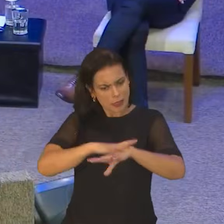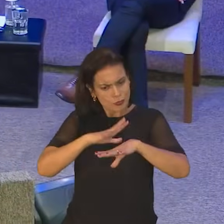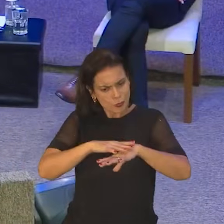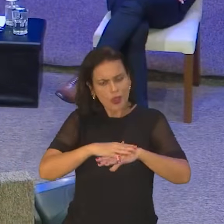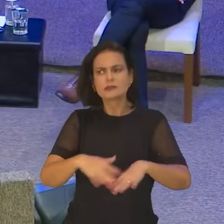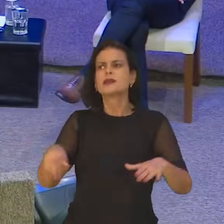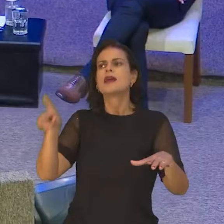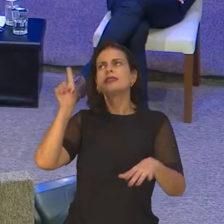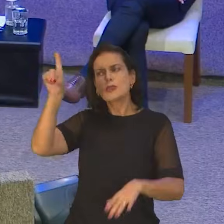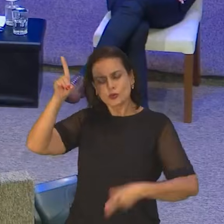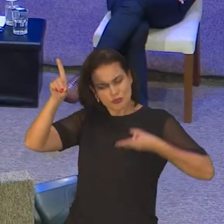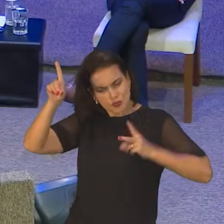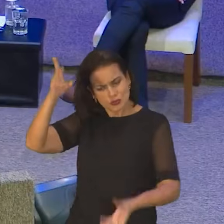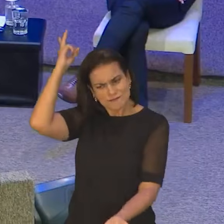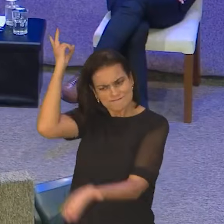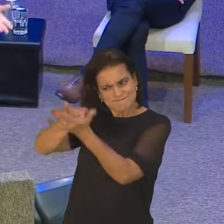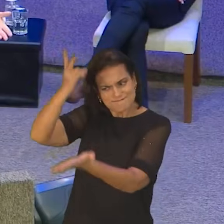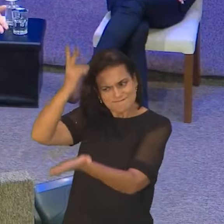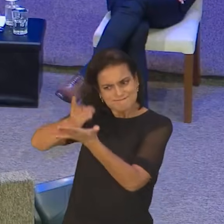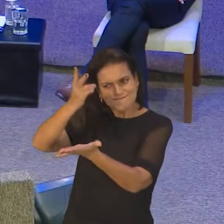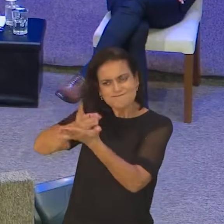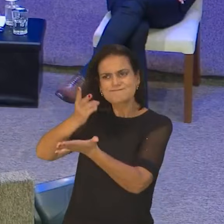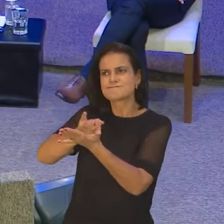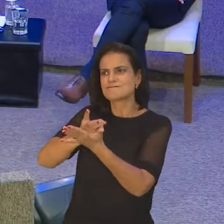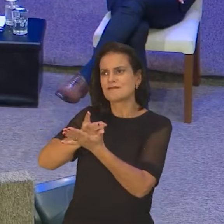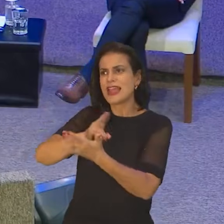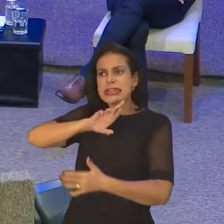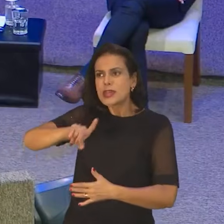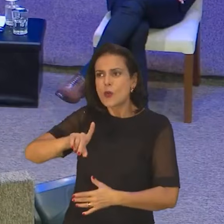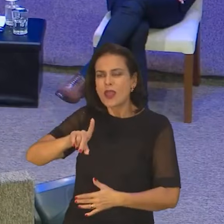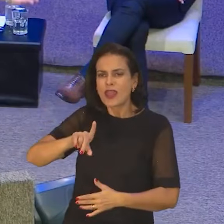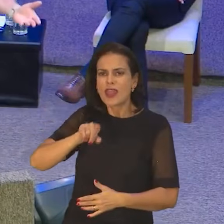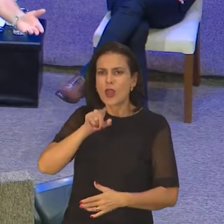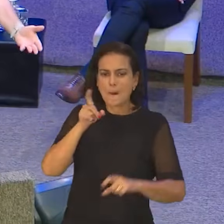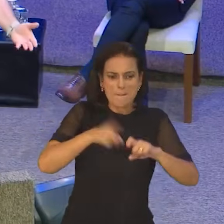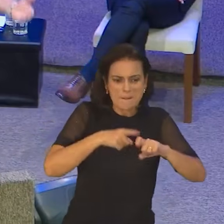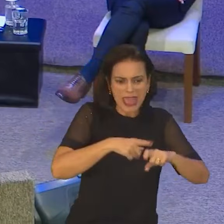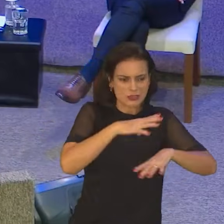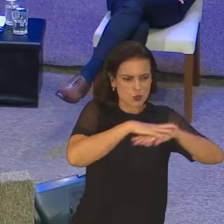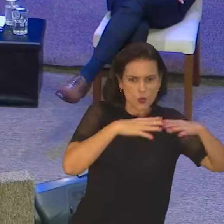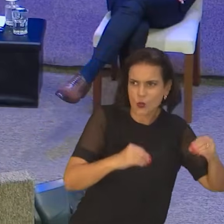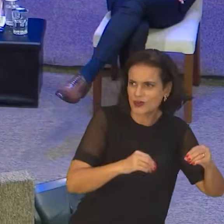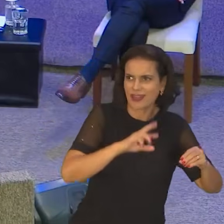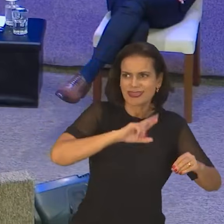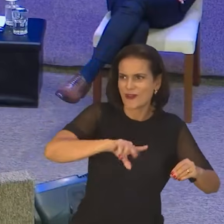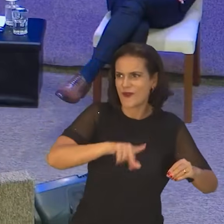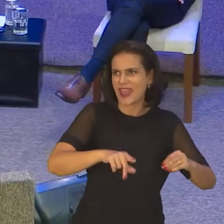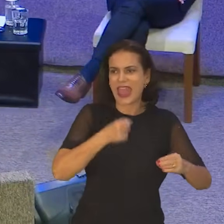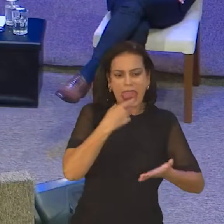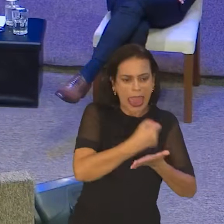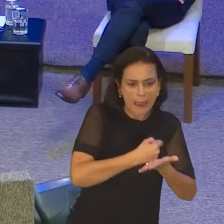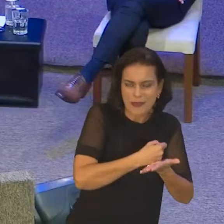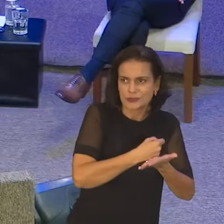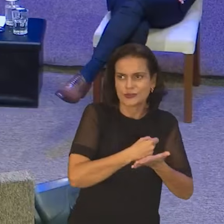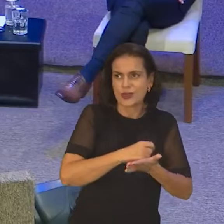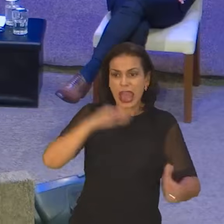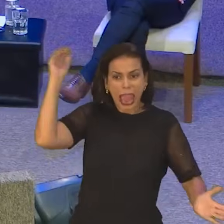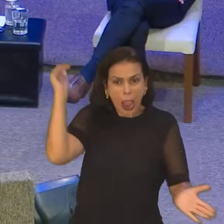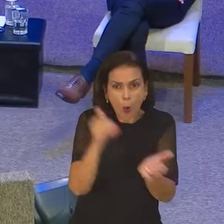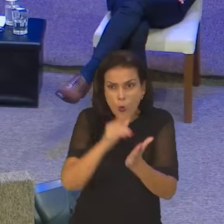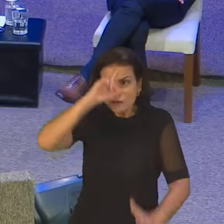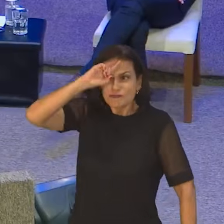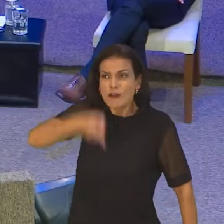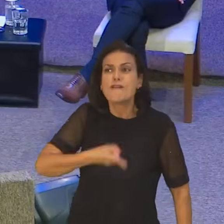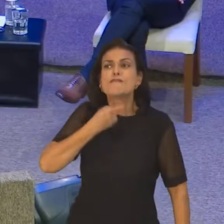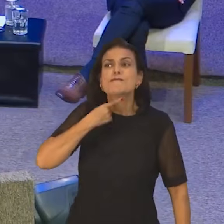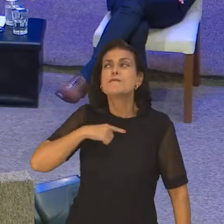ainda faz isso. Não é o remédio que te cura, não é o médico que te opera, a última palavra é de Deus, Ele usa por